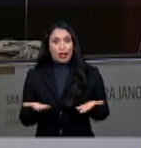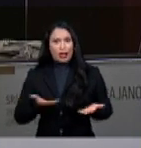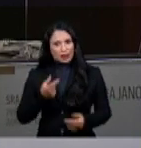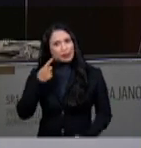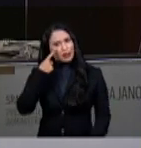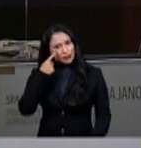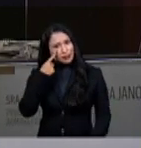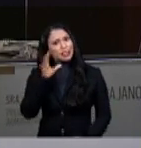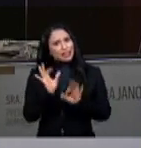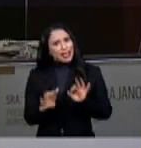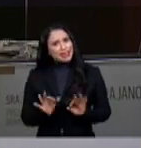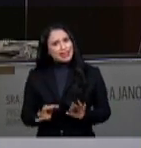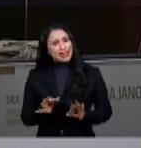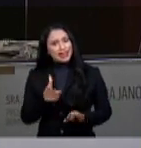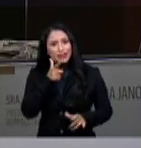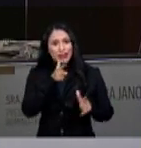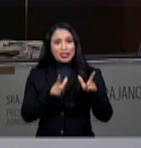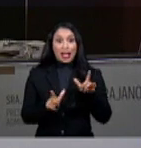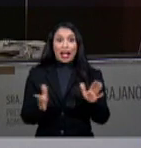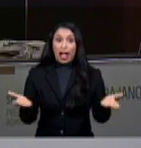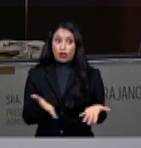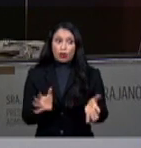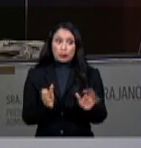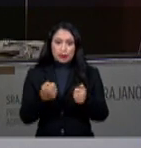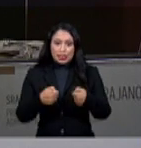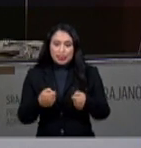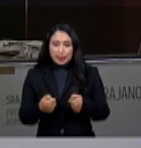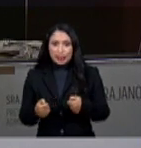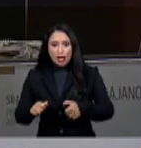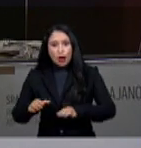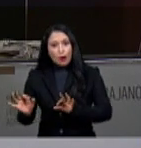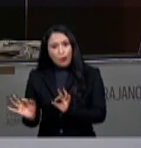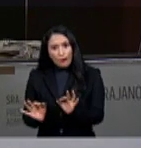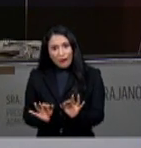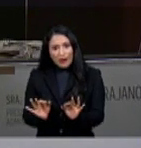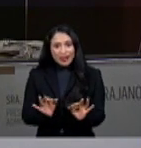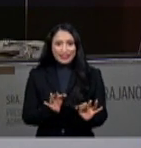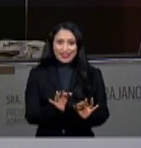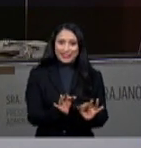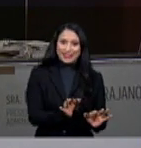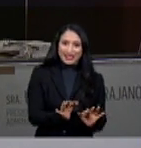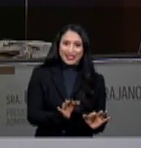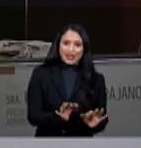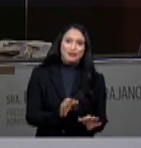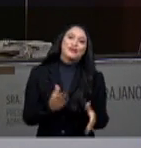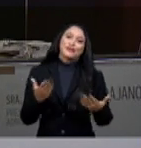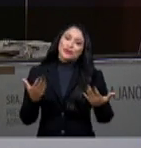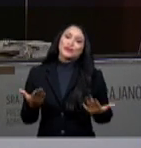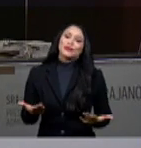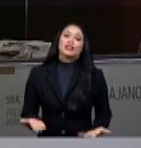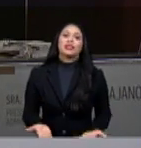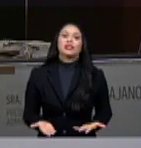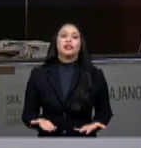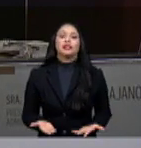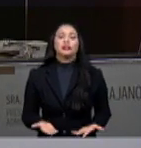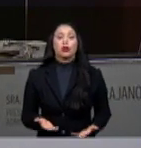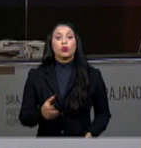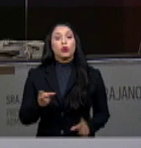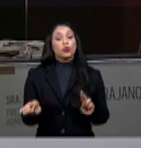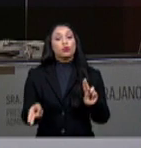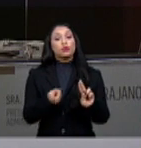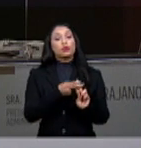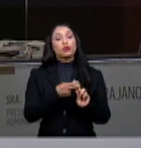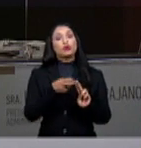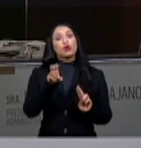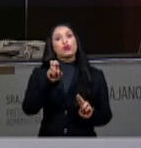vendo que funciona e tá me ajudando para ordem que ela sabe muito mais de ordem quilo então assim essa é uma medida e o SUS